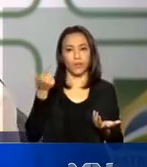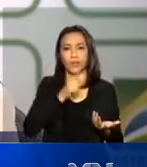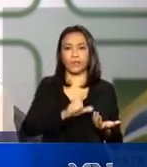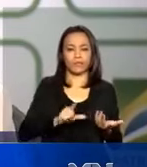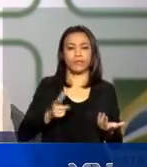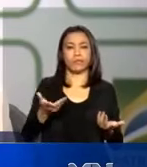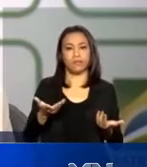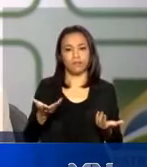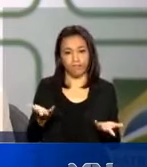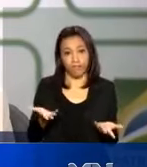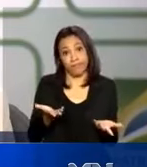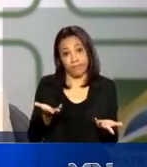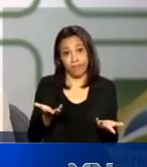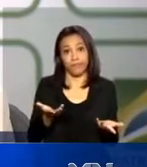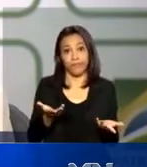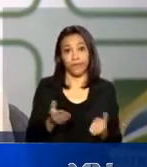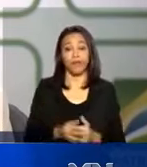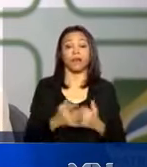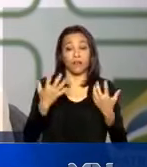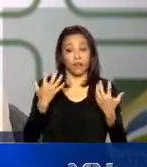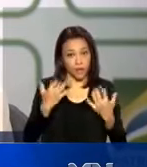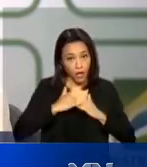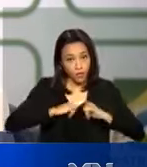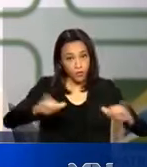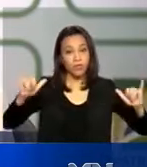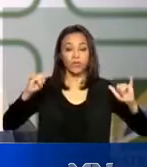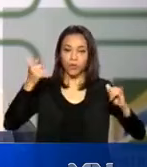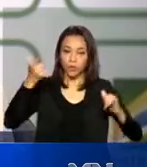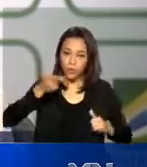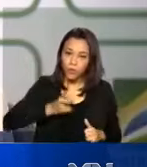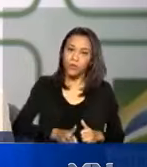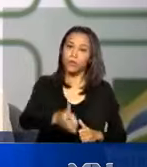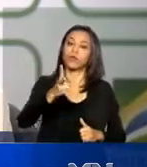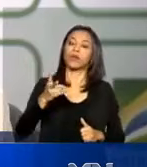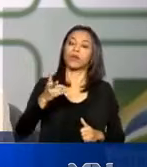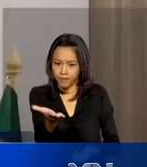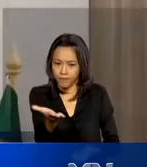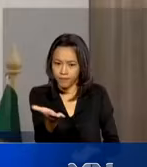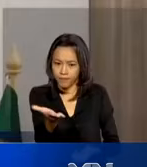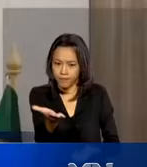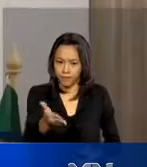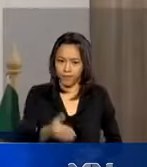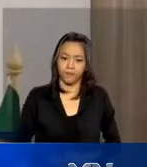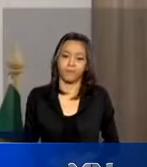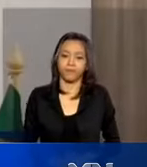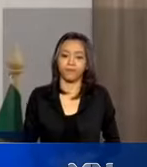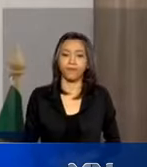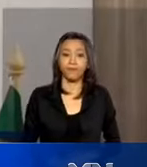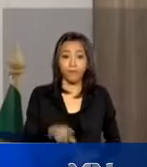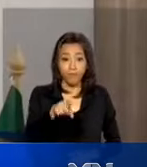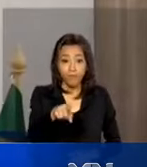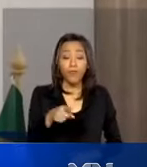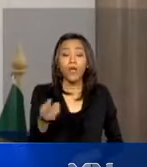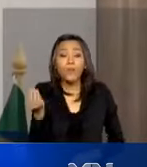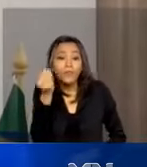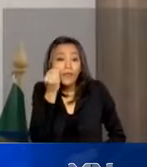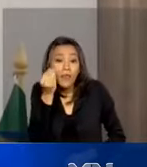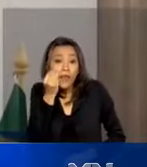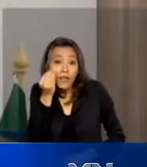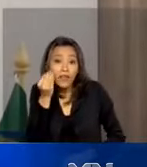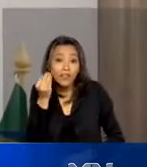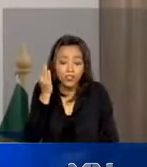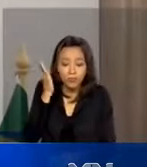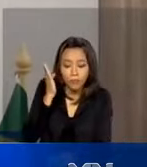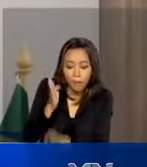ele deve dizer o que adotou na pasta, quais foram as recomendações do governo, e Taixa deve falar sobre a questão da